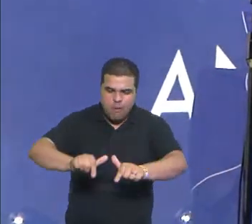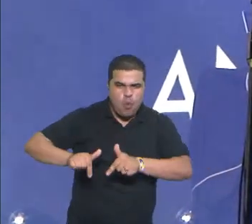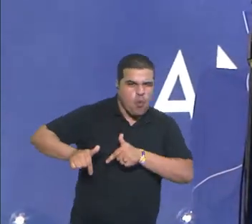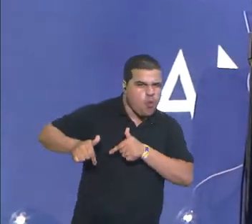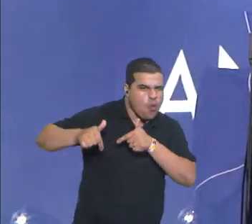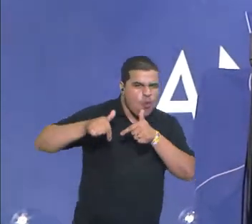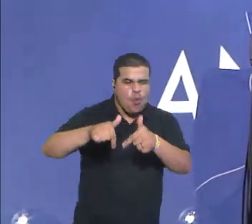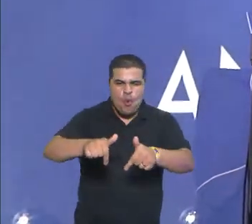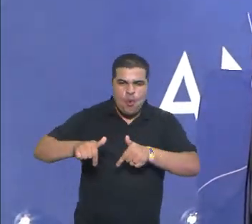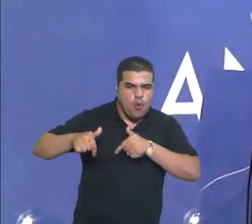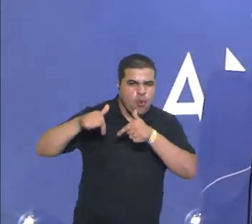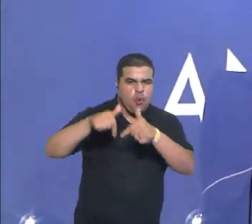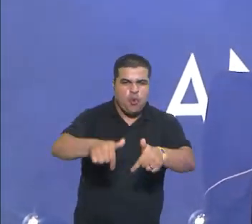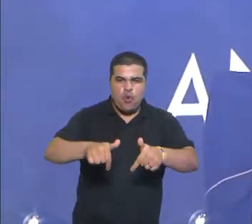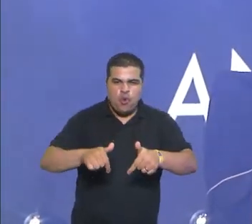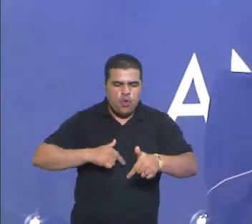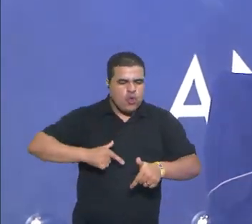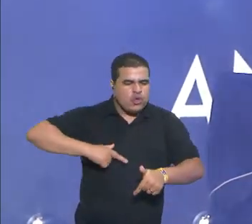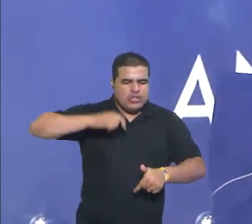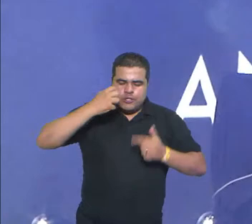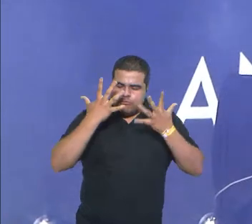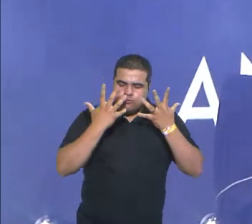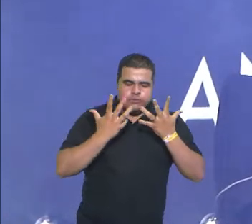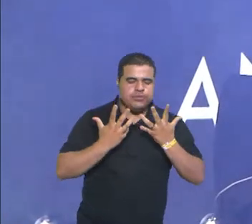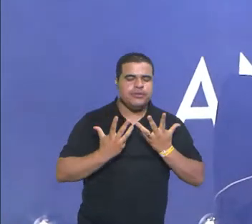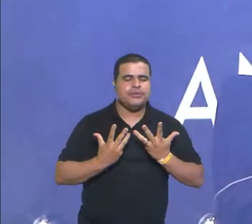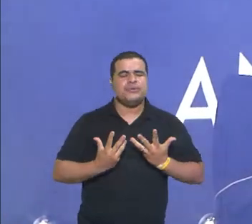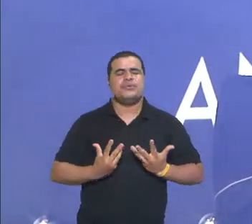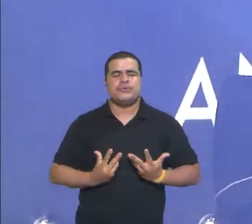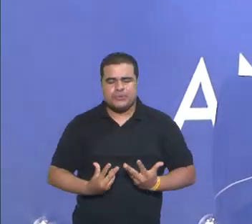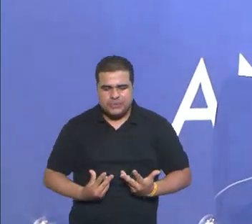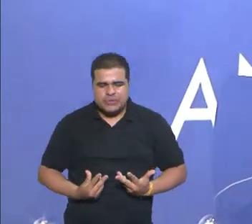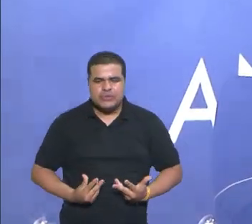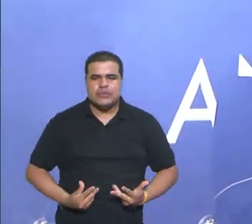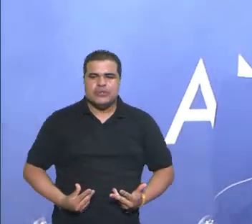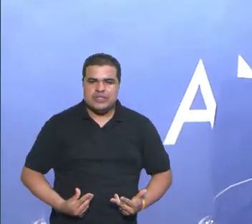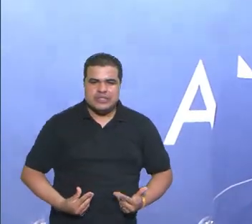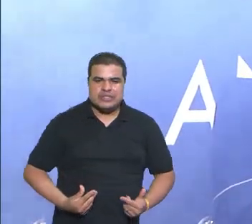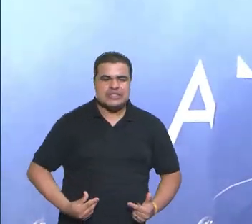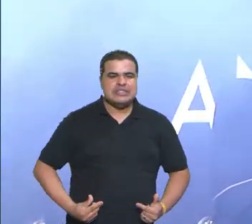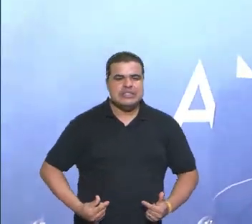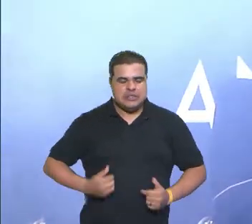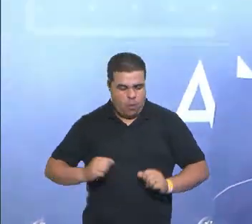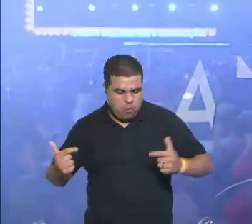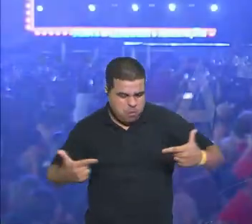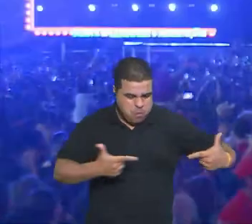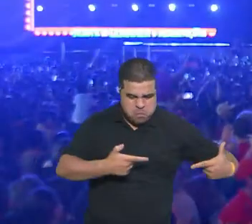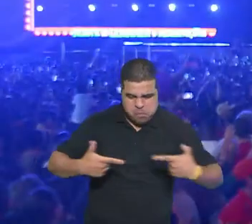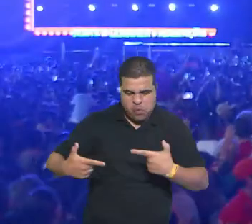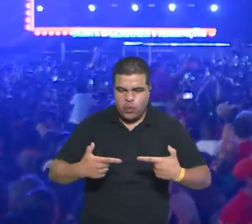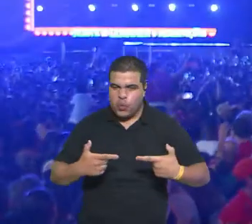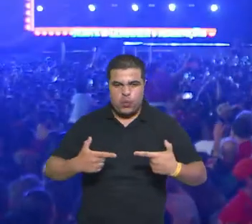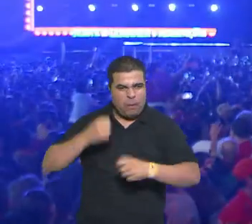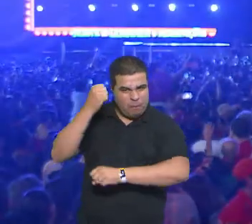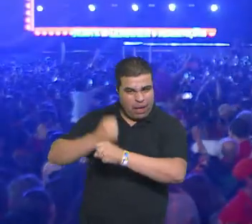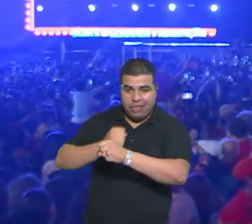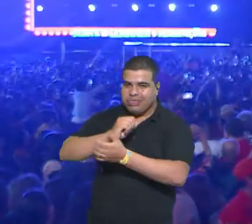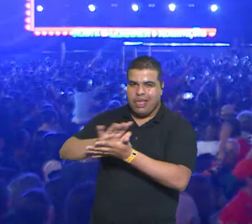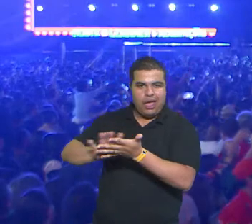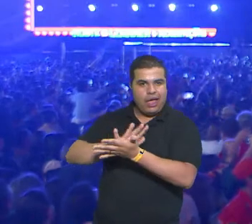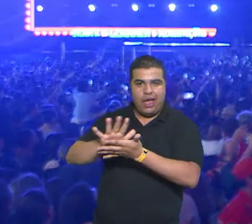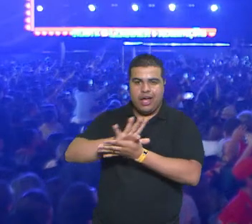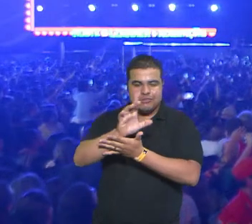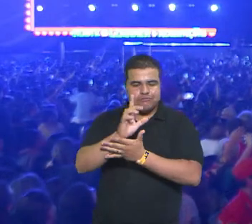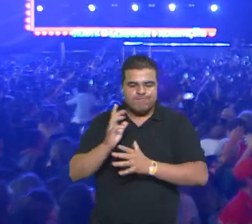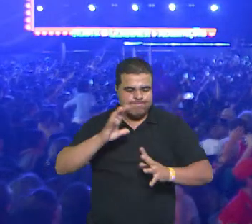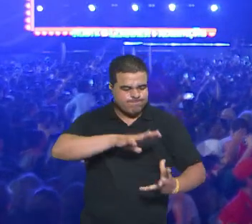por isso mudei até transpira na guerra chega aí